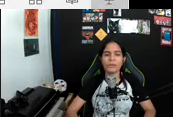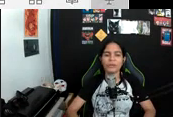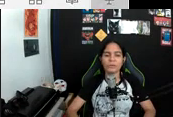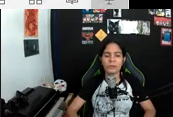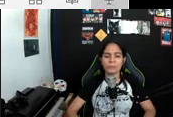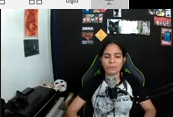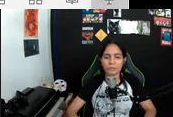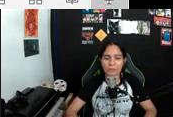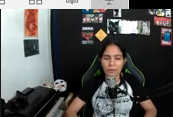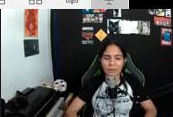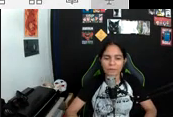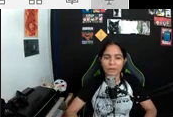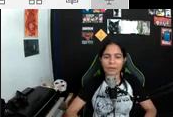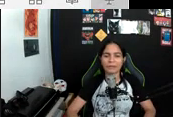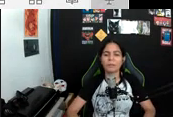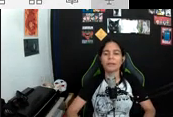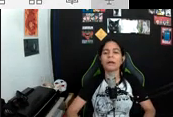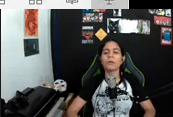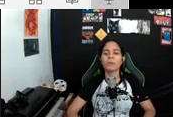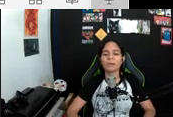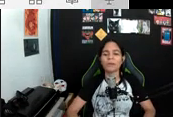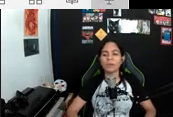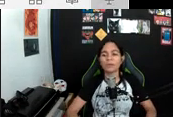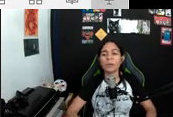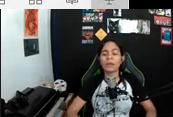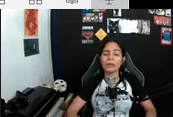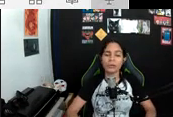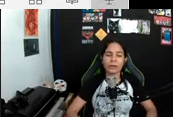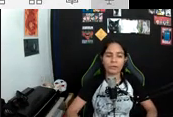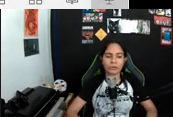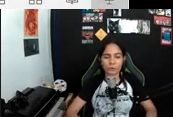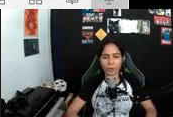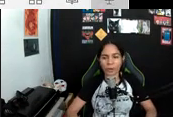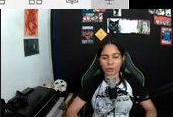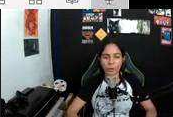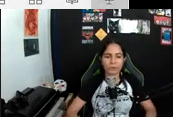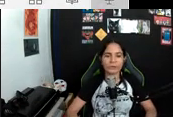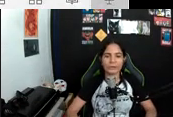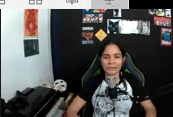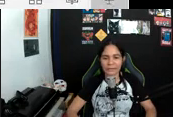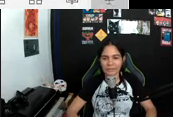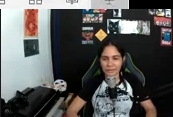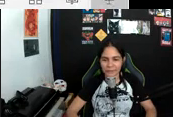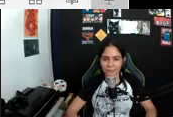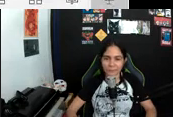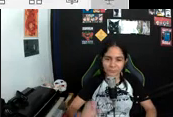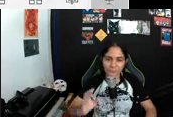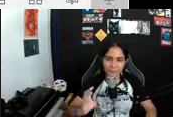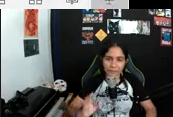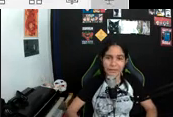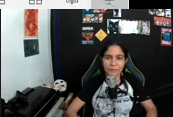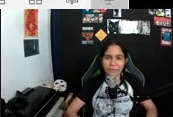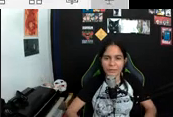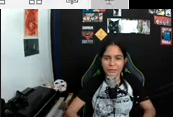seu atendimento, ter pessoas qualificadas para dar um bom atendimento e o devido suporte quando se necessita.